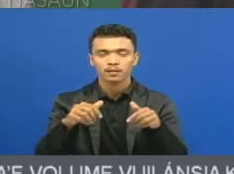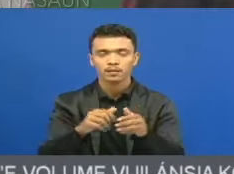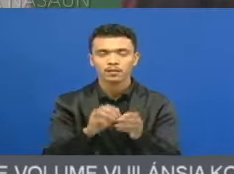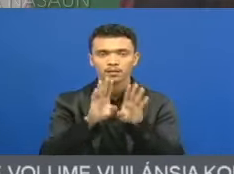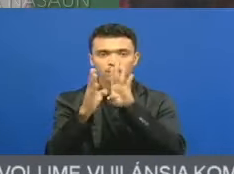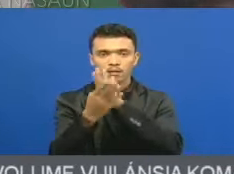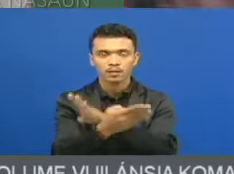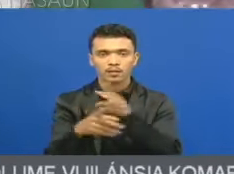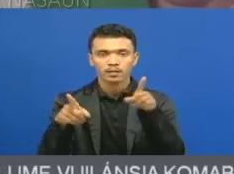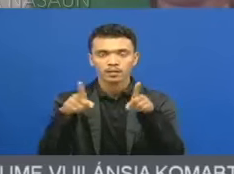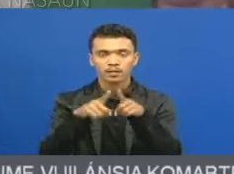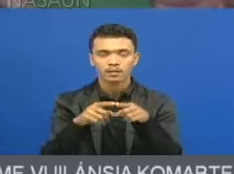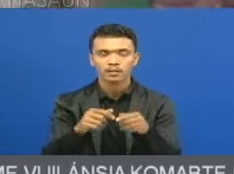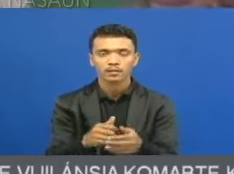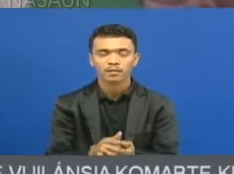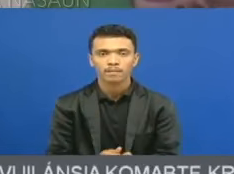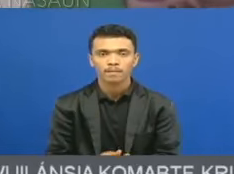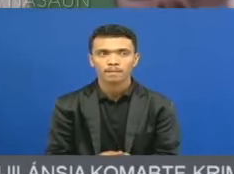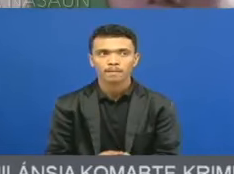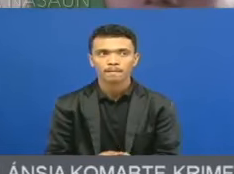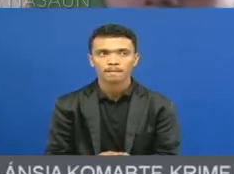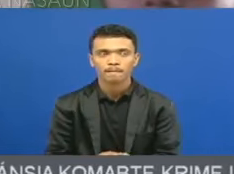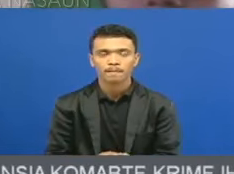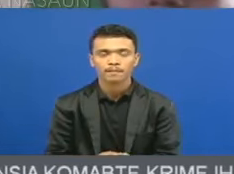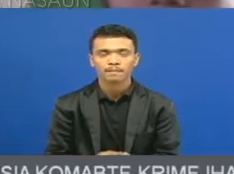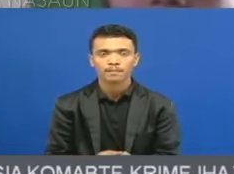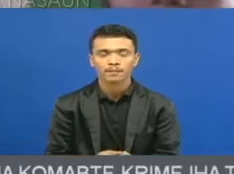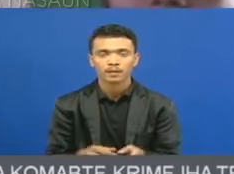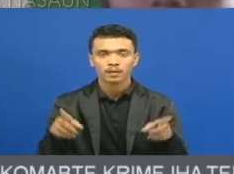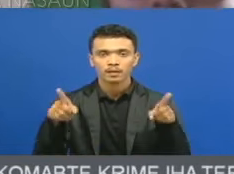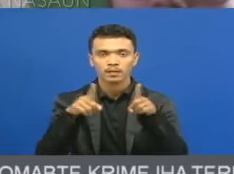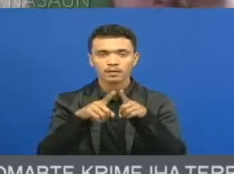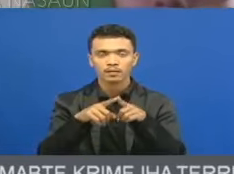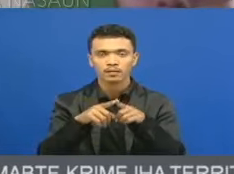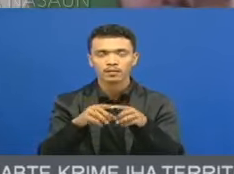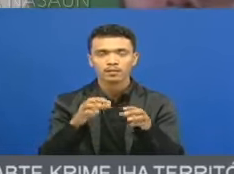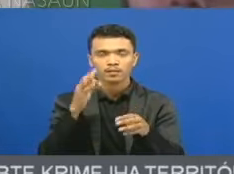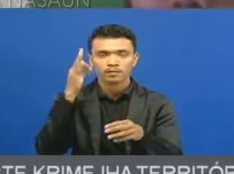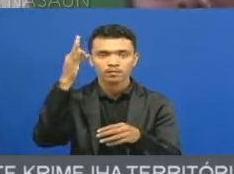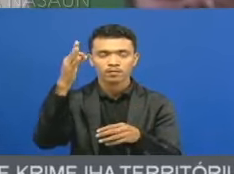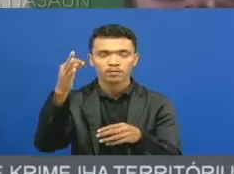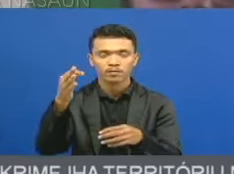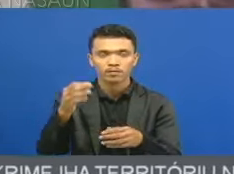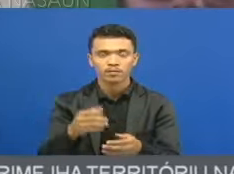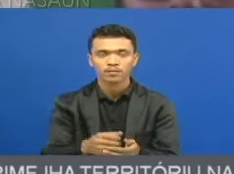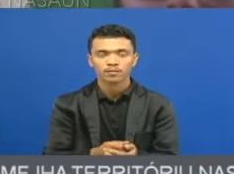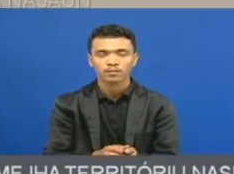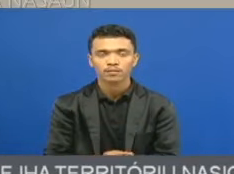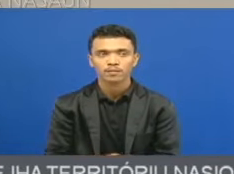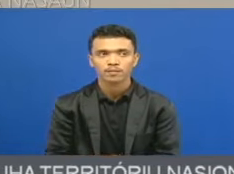sai, agora, sorba, ser, para depois, o intuito, ser, sai, instrutor, futuro instrutor, ser, especialista,